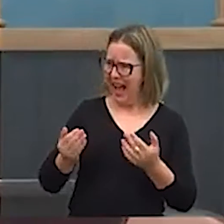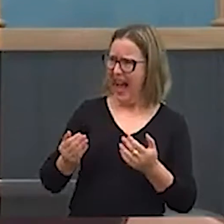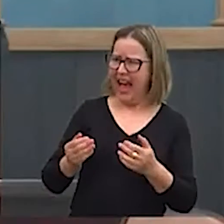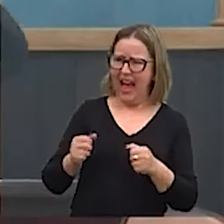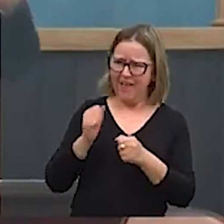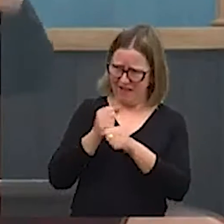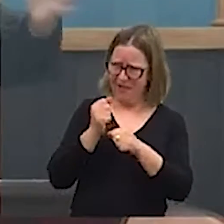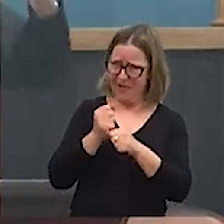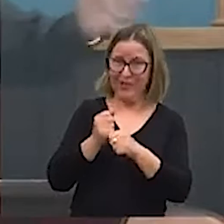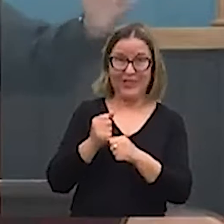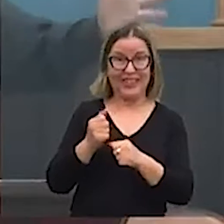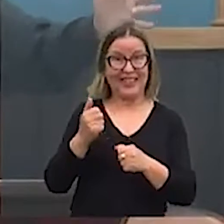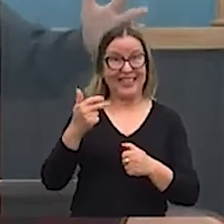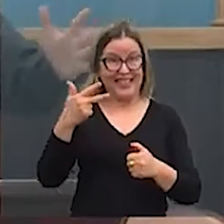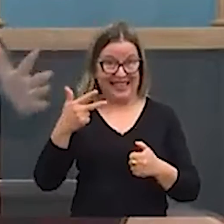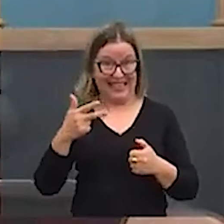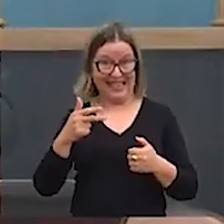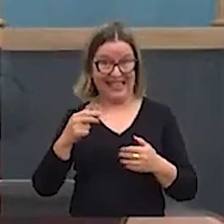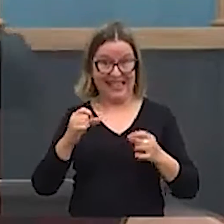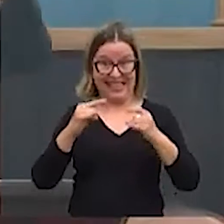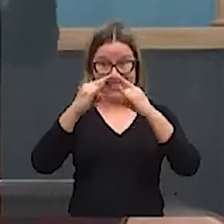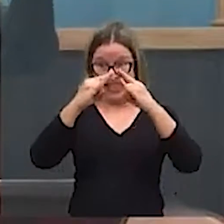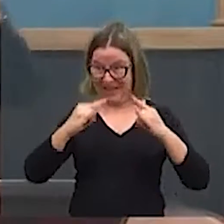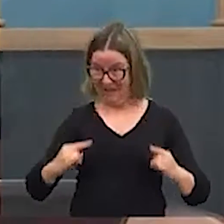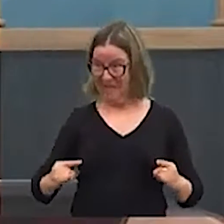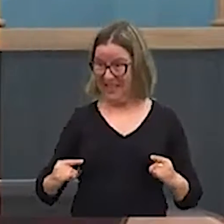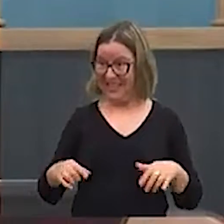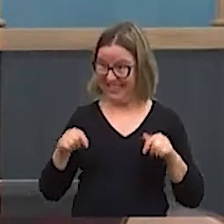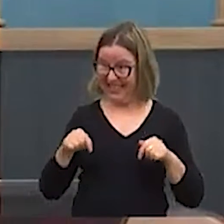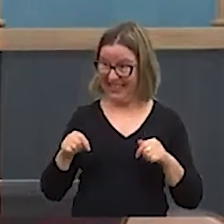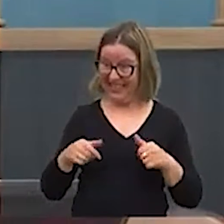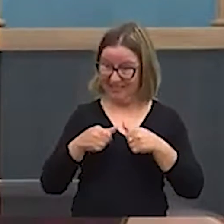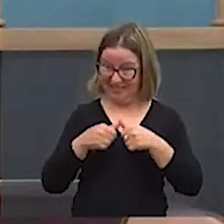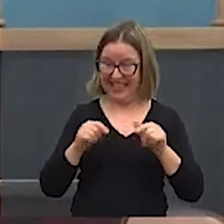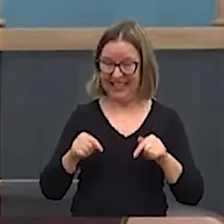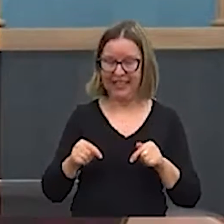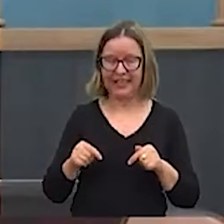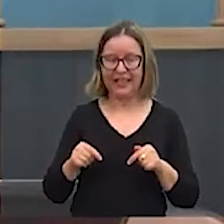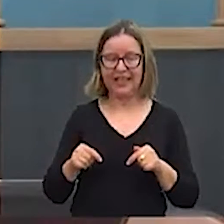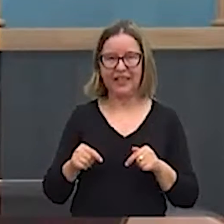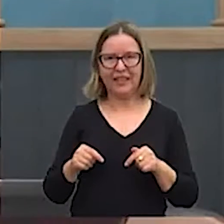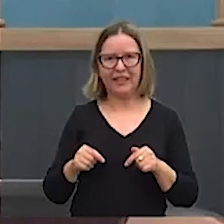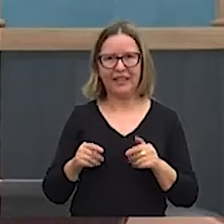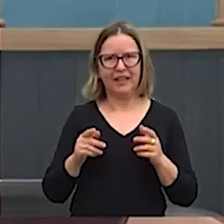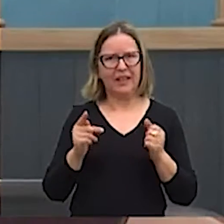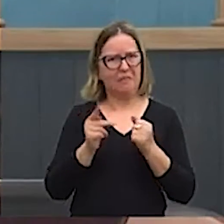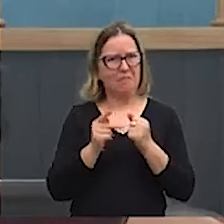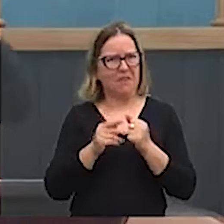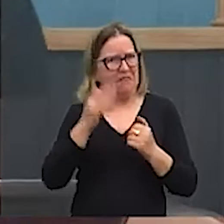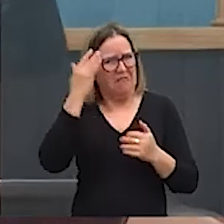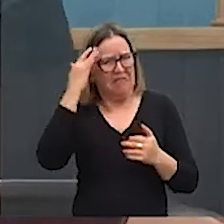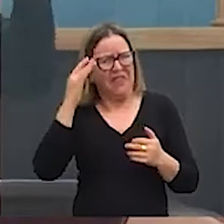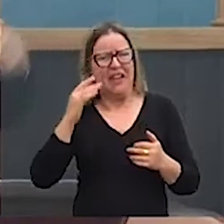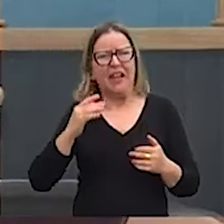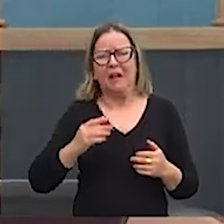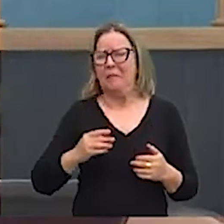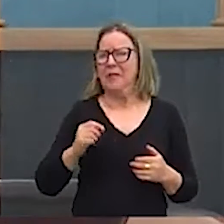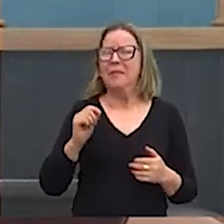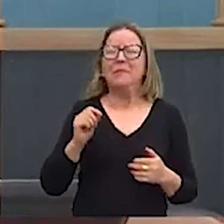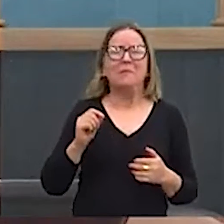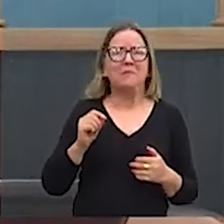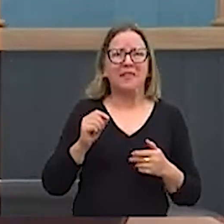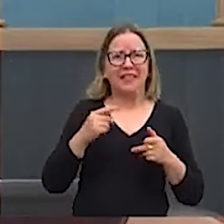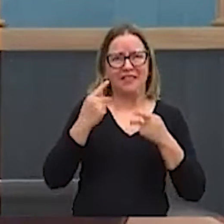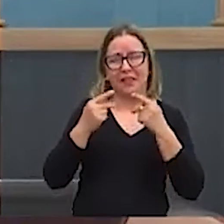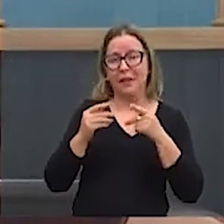e vamos fazer um culto eterno aqui. E ele nem estava sabendo o que estava dizendo. E ouviu uma voz do